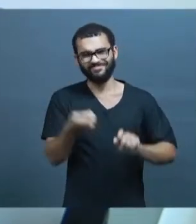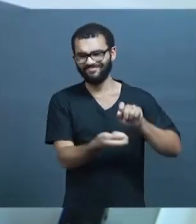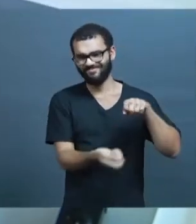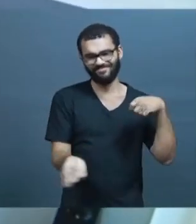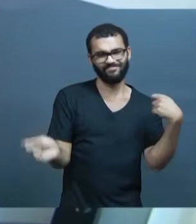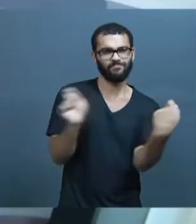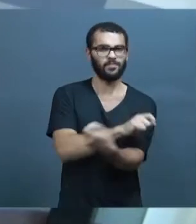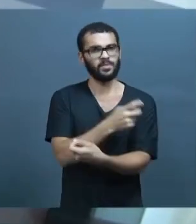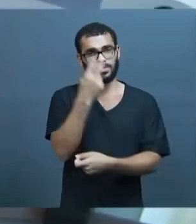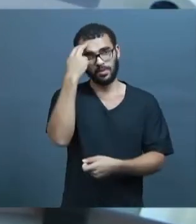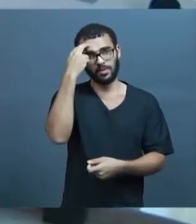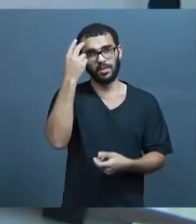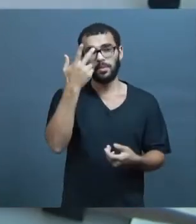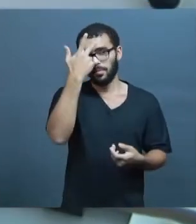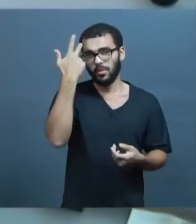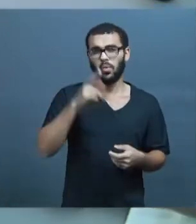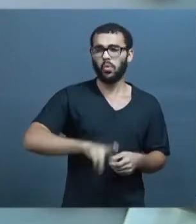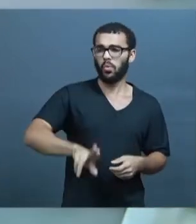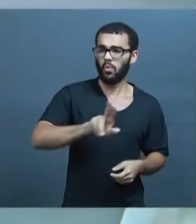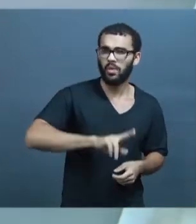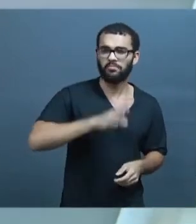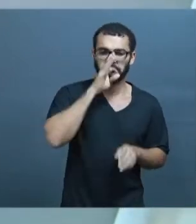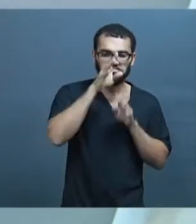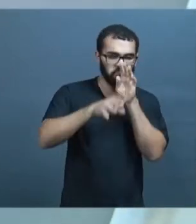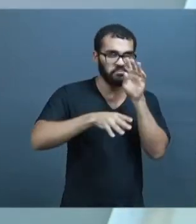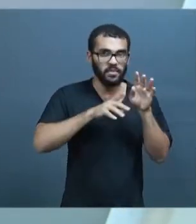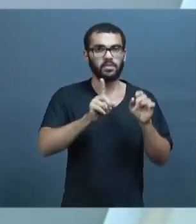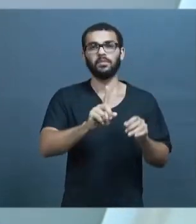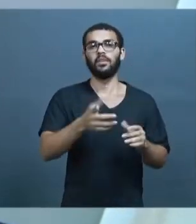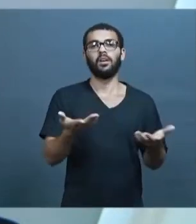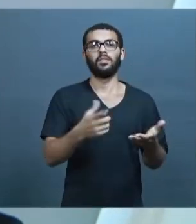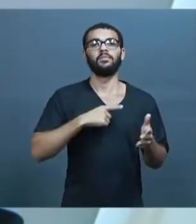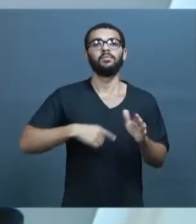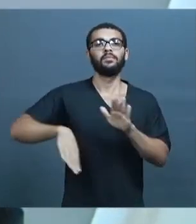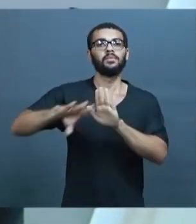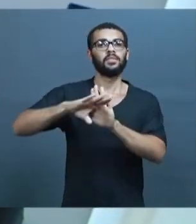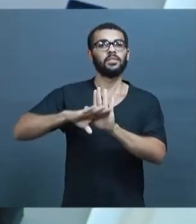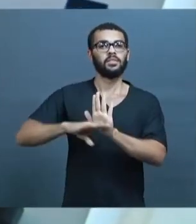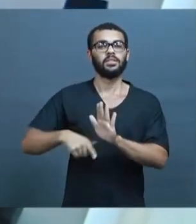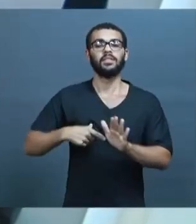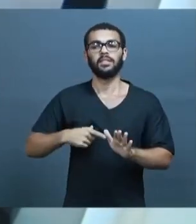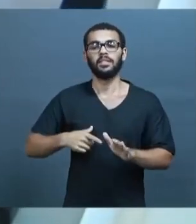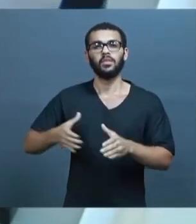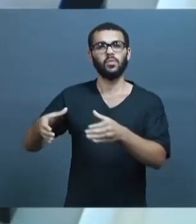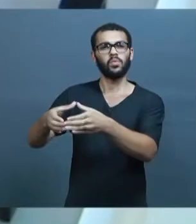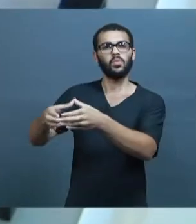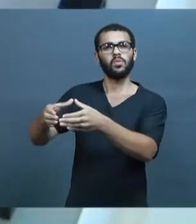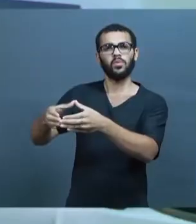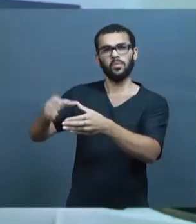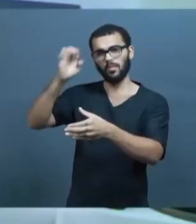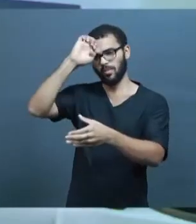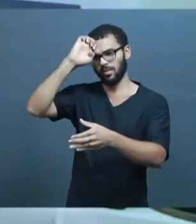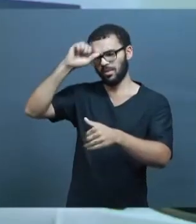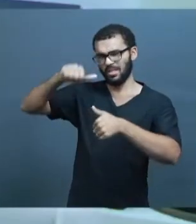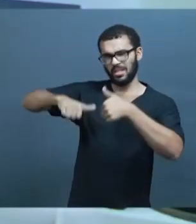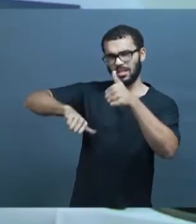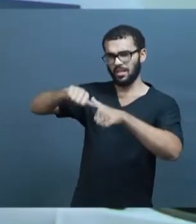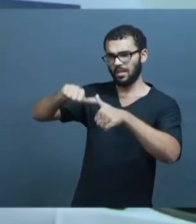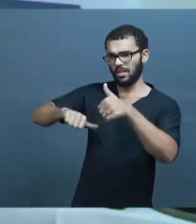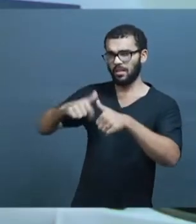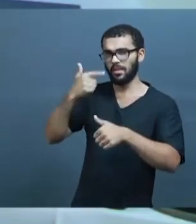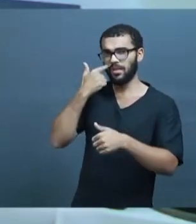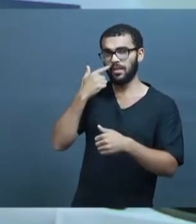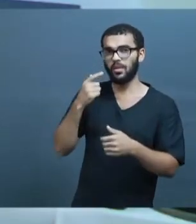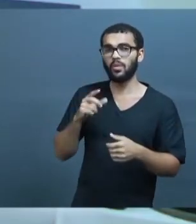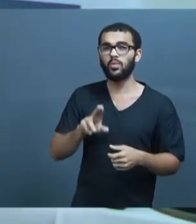Então as pessoas agora já não usam de qualquer forma. Elas têm que submeter o seu trabalho a uma comissão de ética, são avaliados, usar o menor número